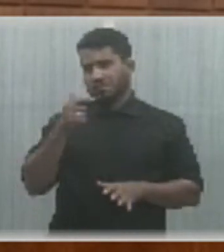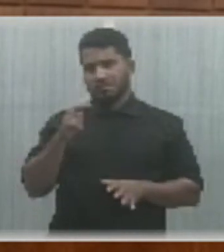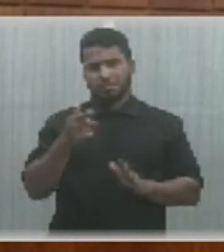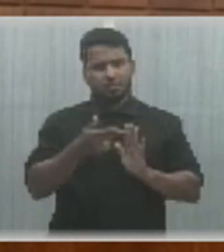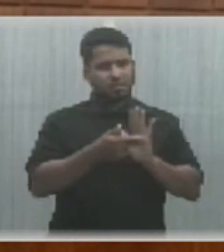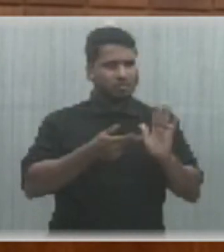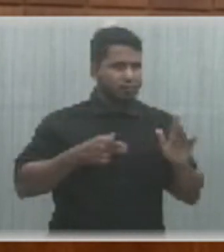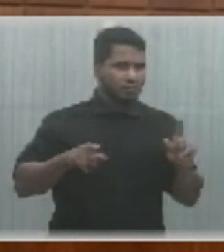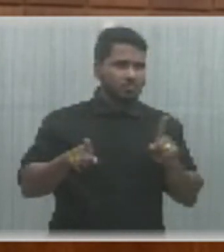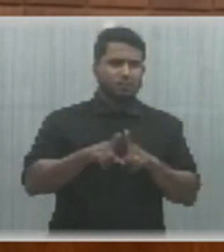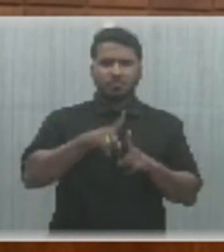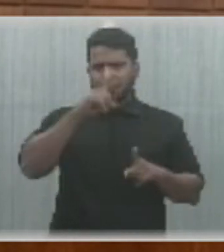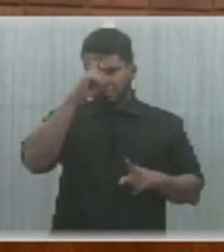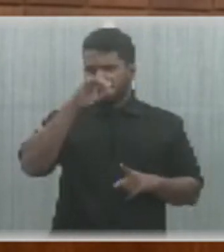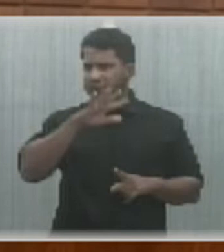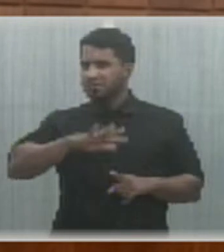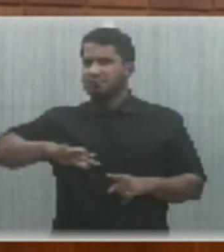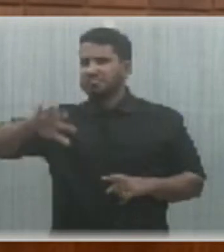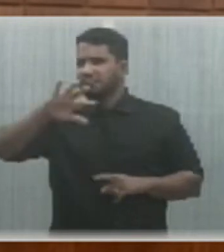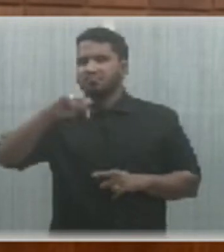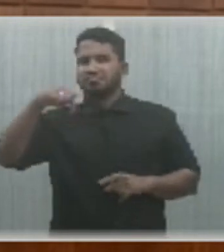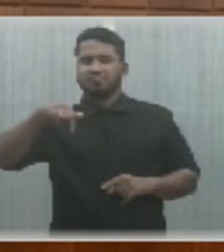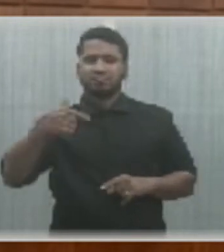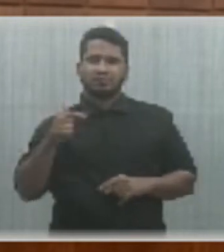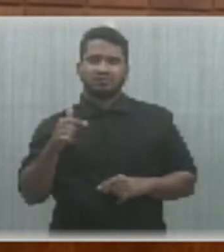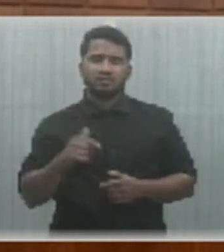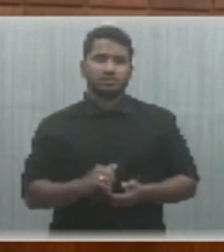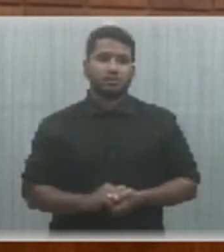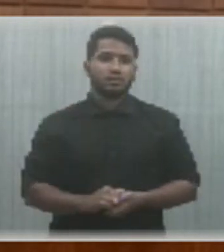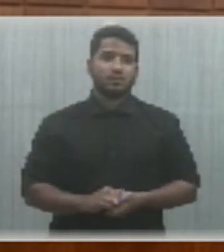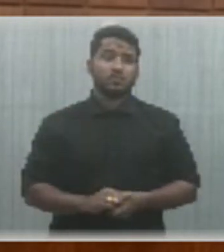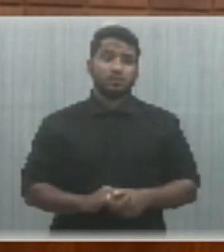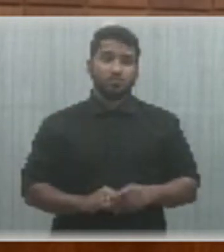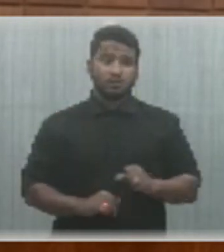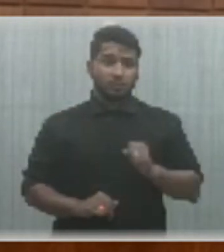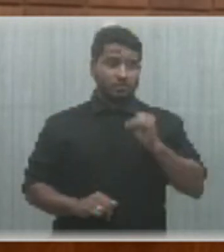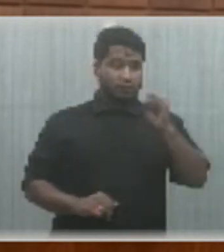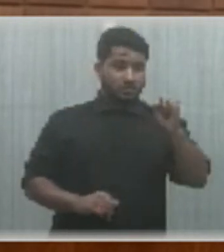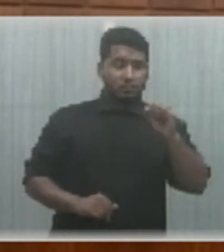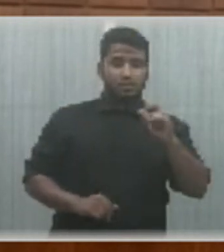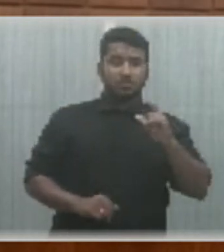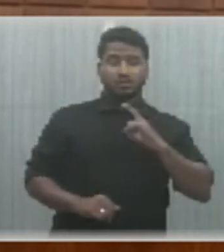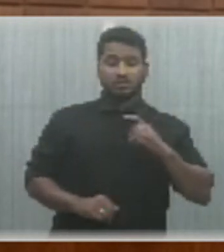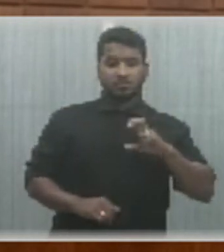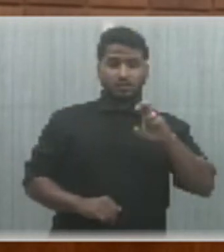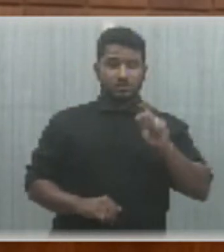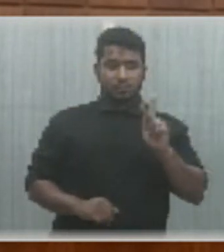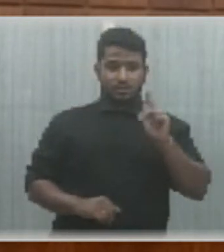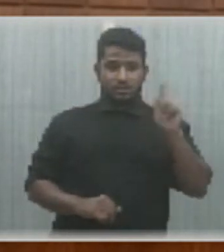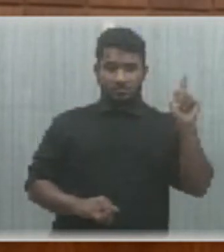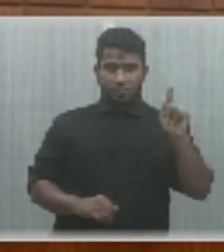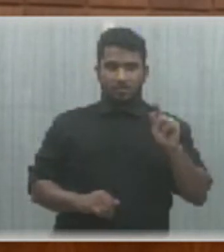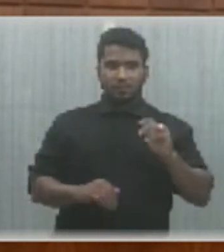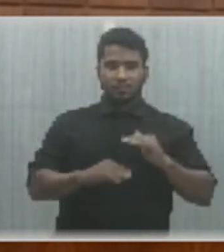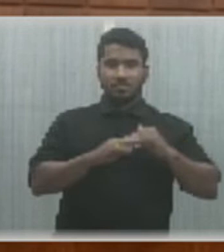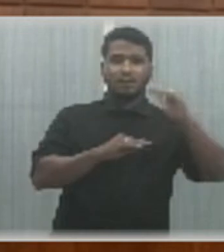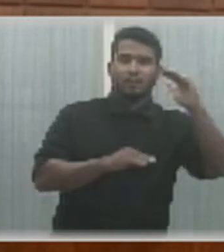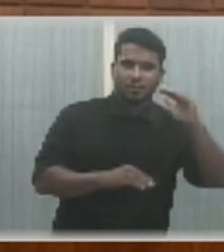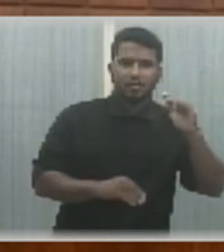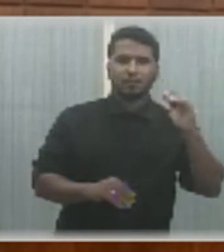nos hospitais daqui, a menos aqueles que tenham de 5 quilos para frente, que não são